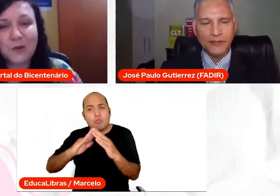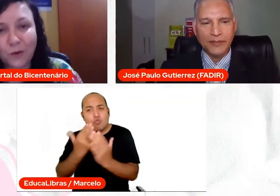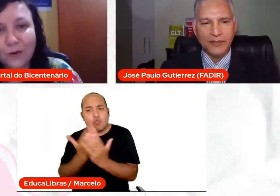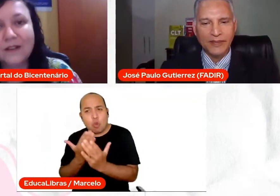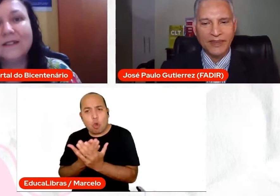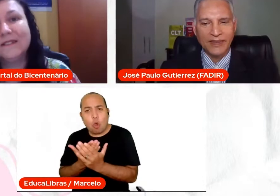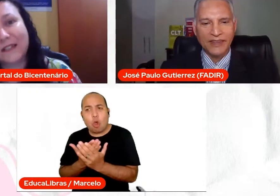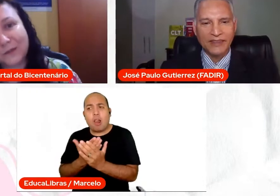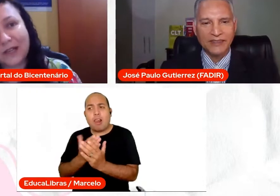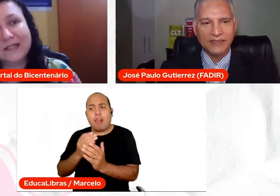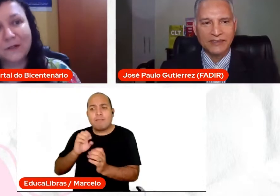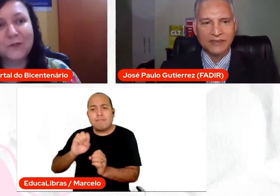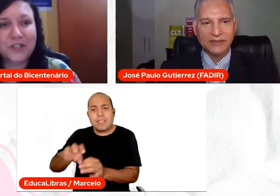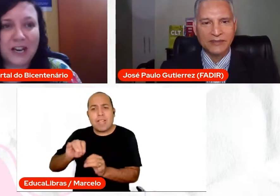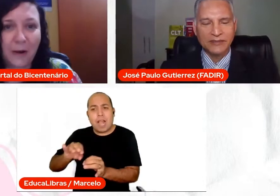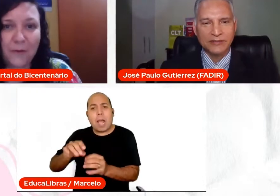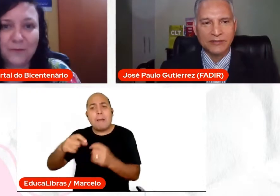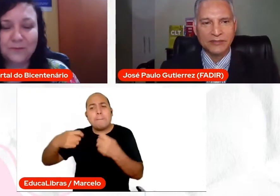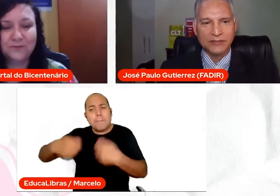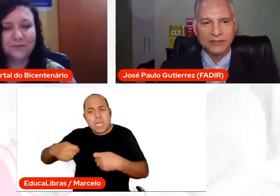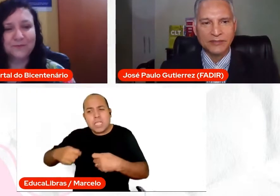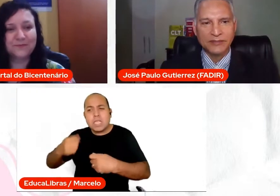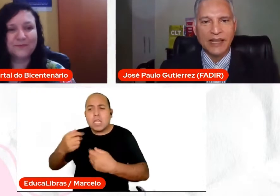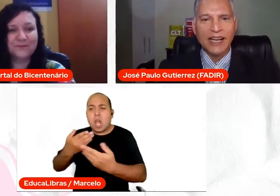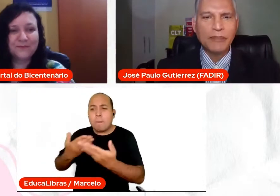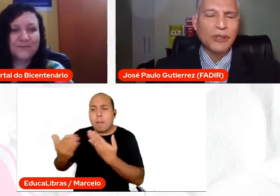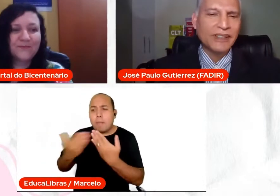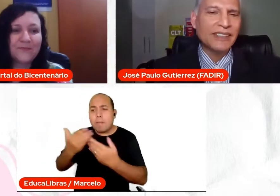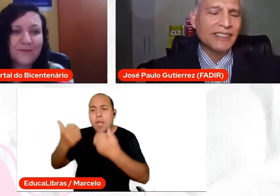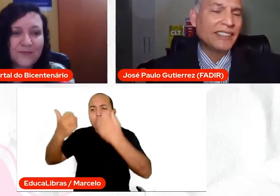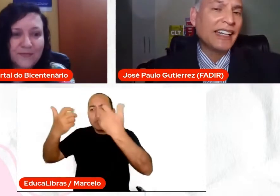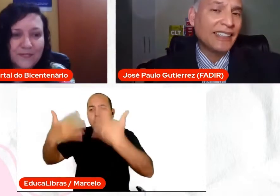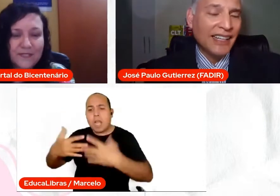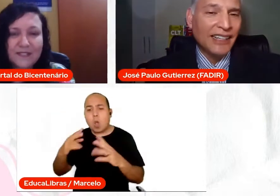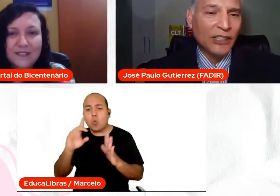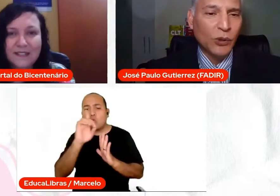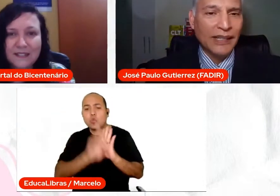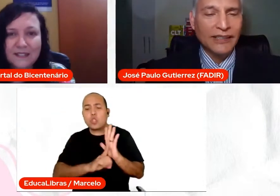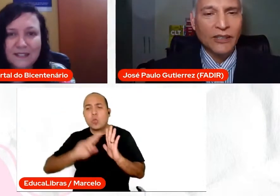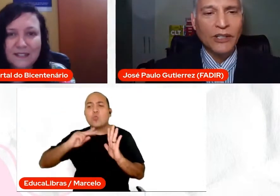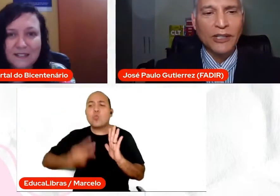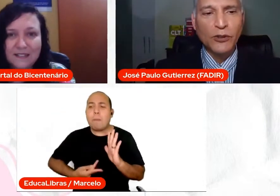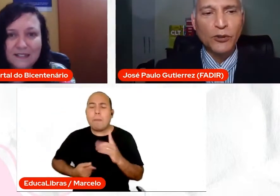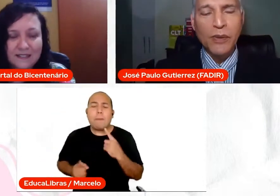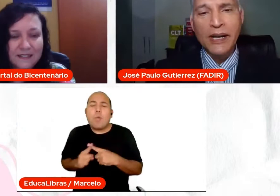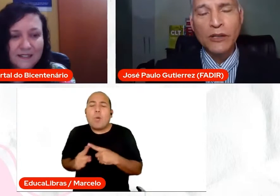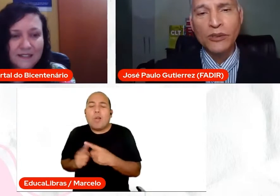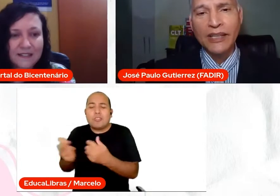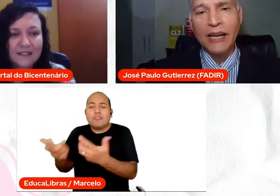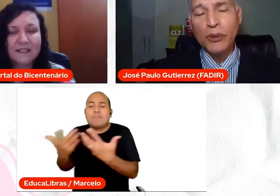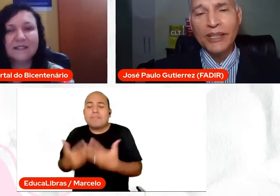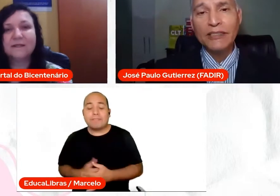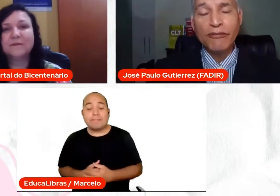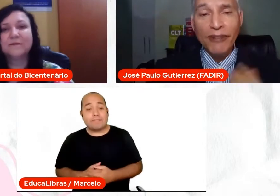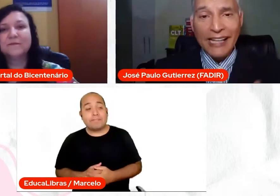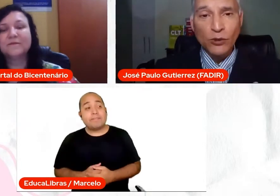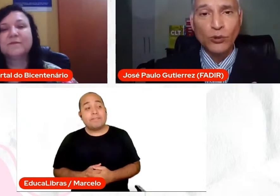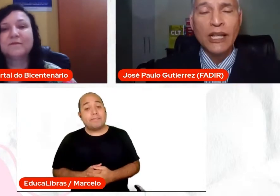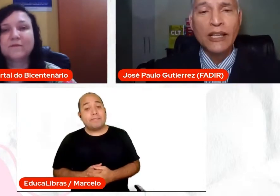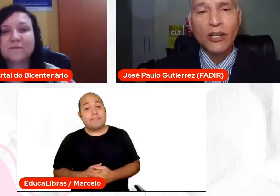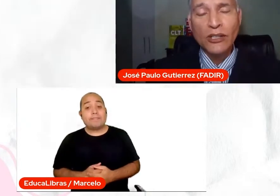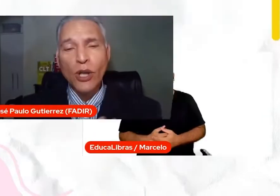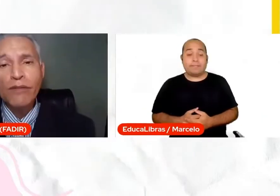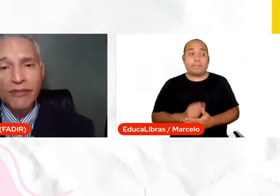na escola, na educação e no geral? A importância de se tratar a educação em direitos humanos é porque, de